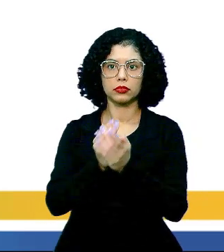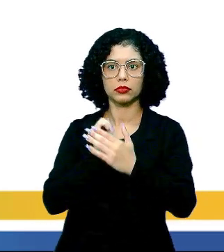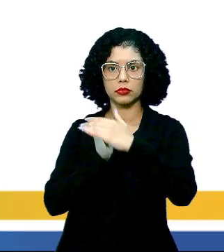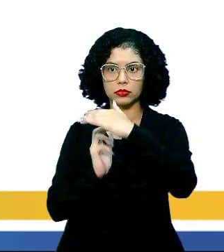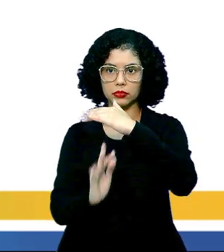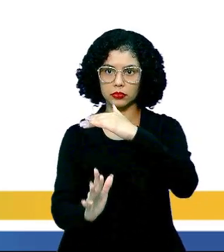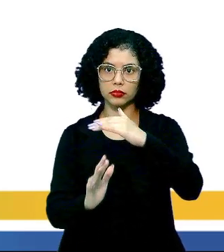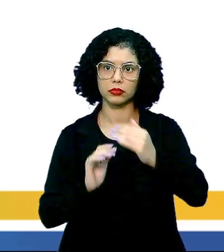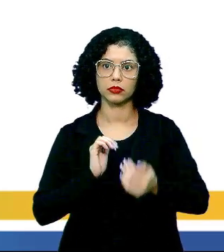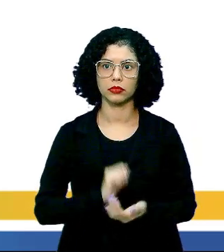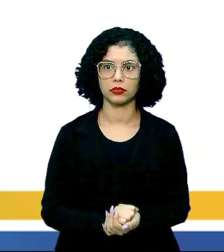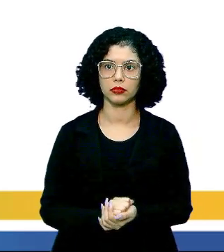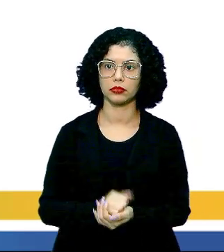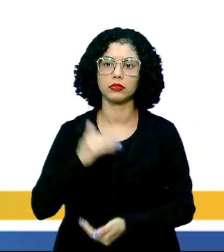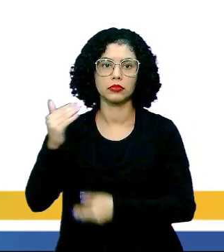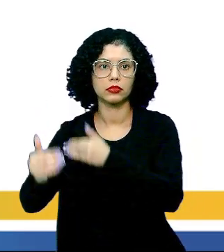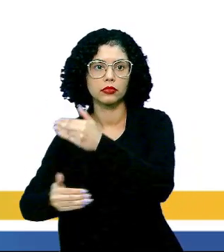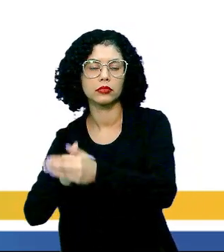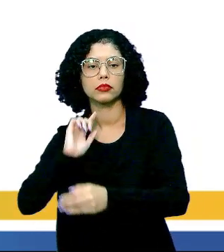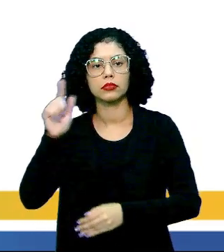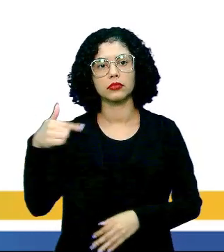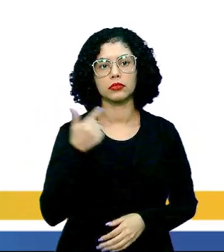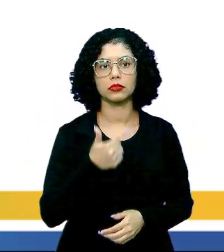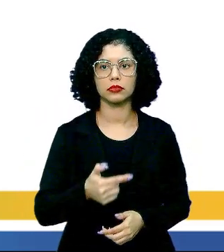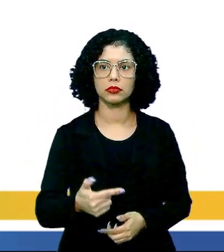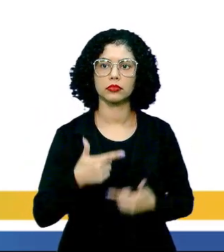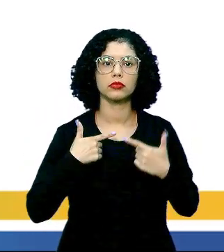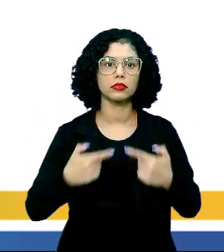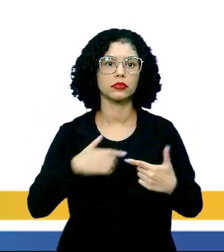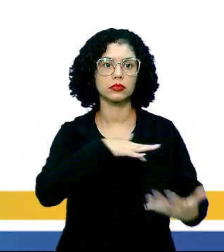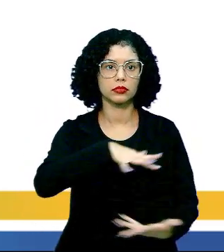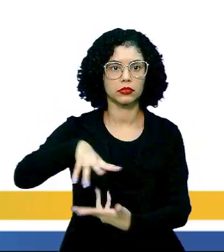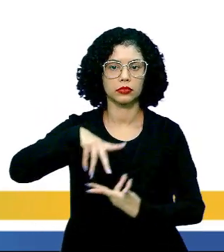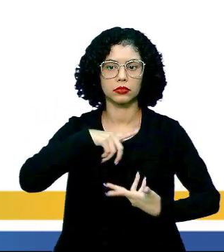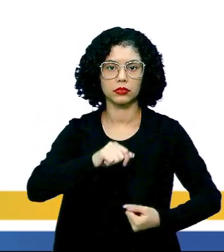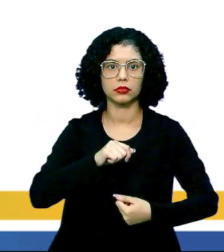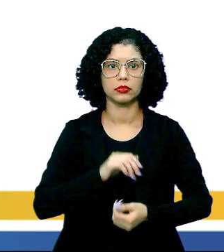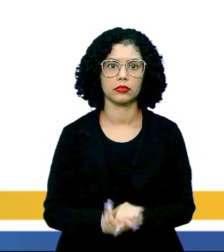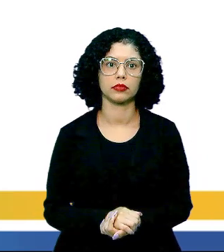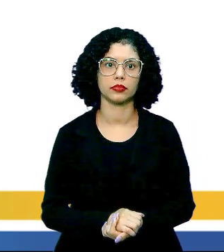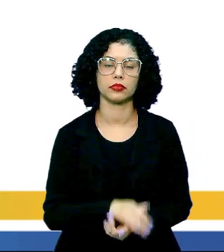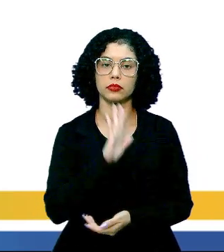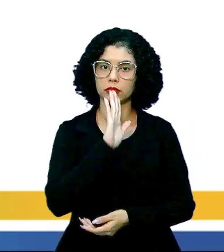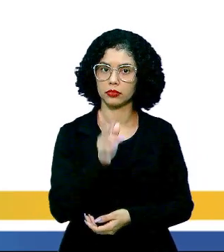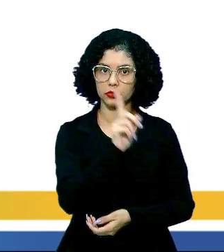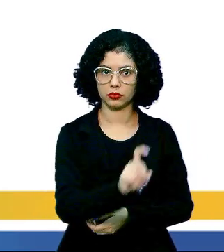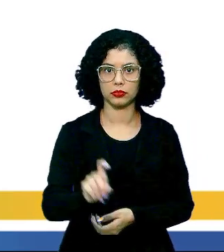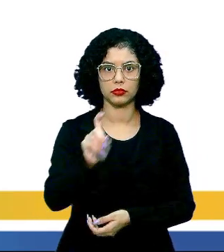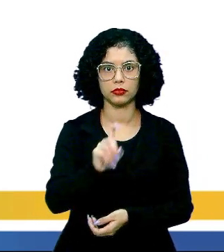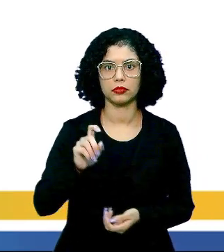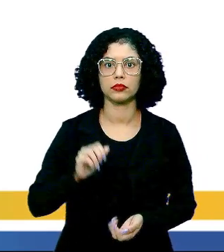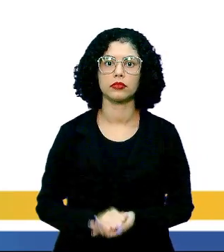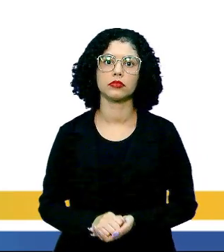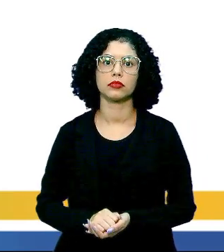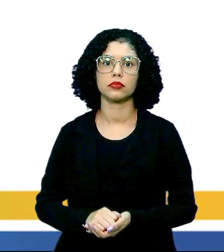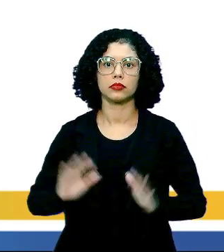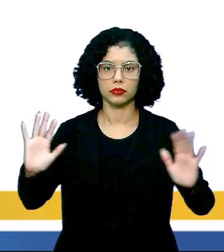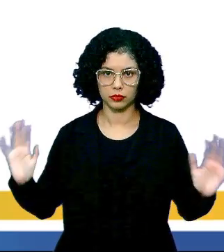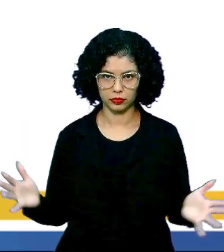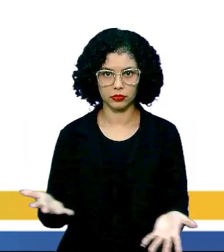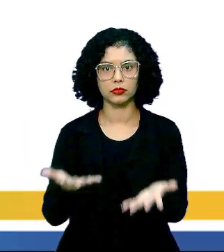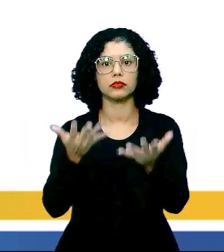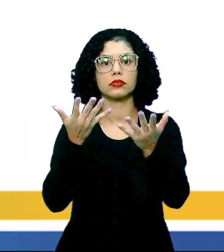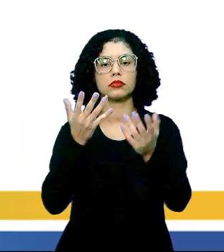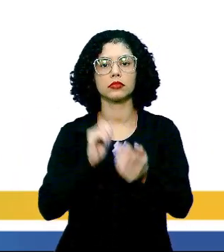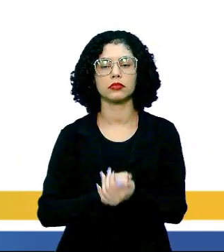quadro Navio de Emigrantes ao longo da Segunda Guerra Mundial. Já o grafite foi